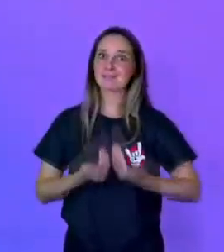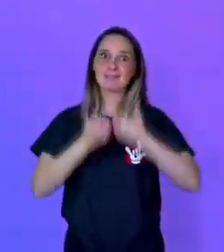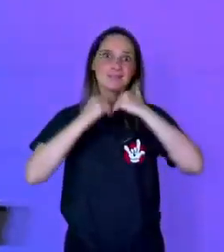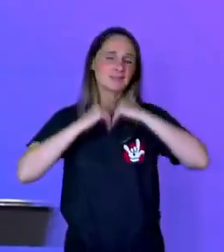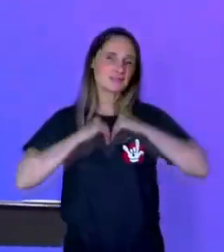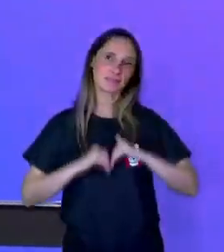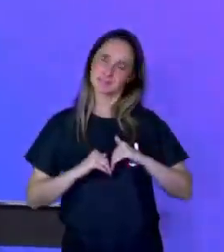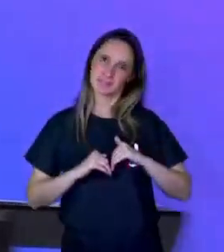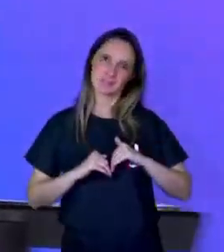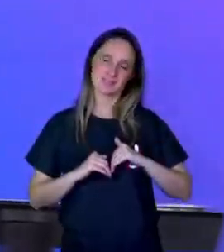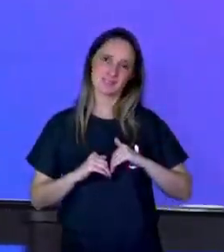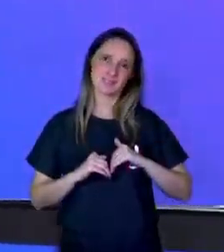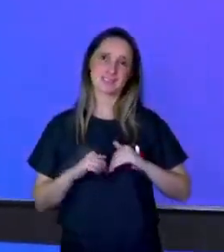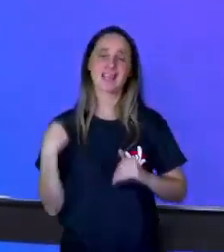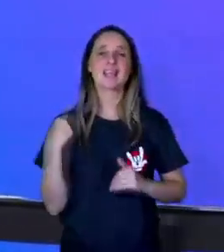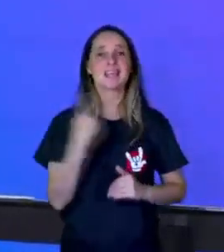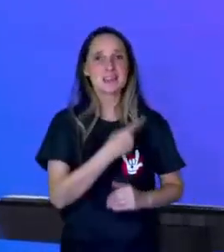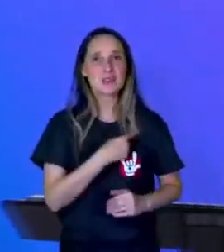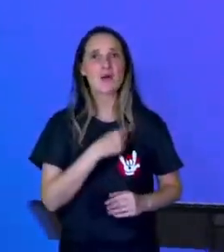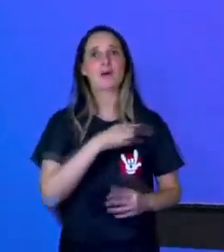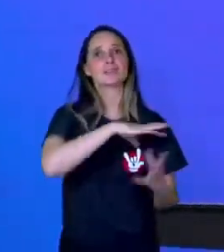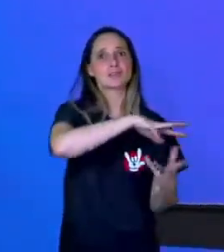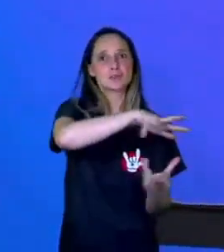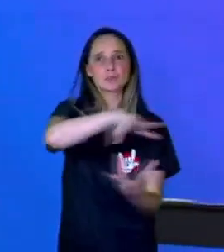Vocês vão mudar o mundo.